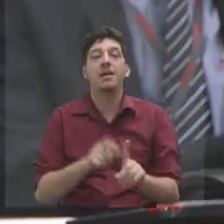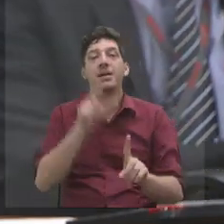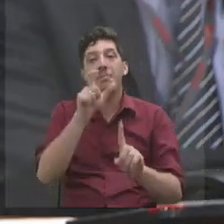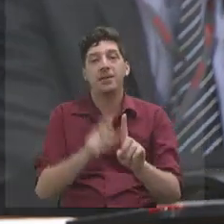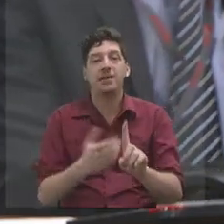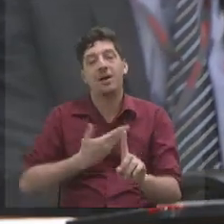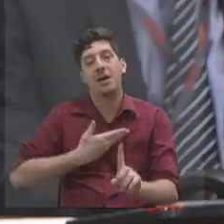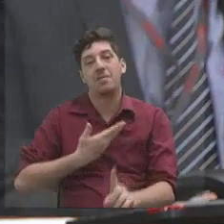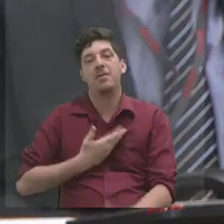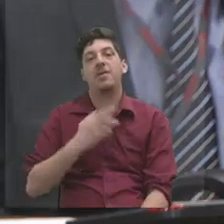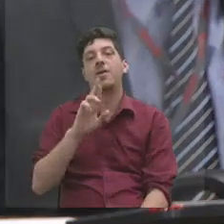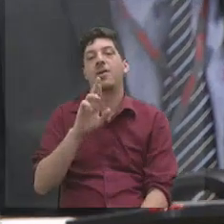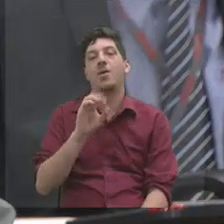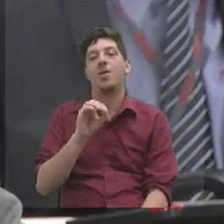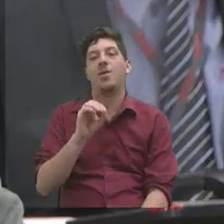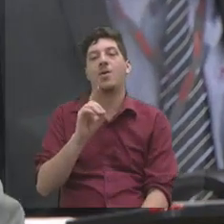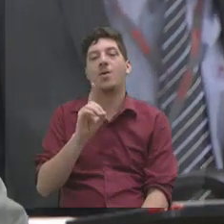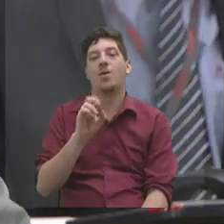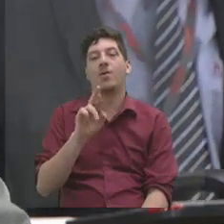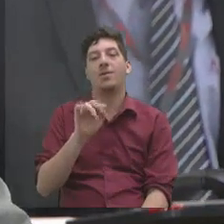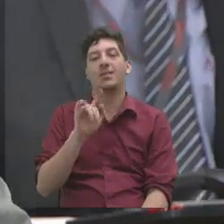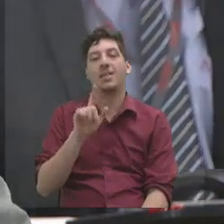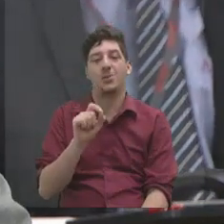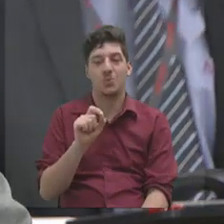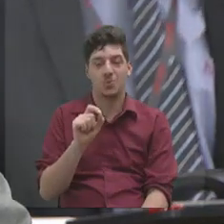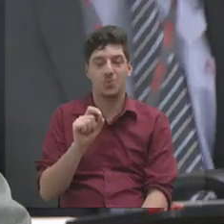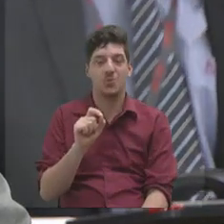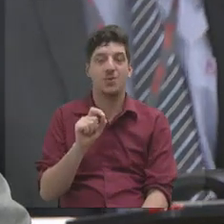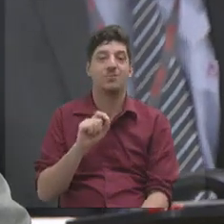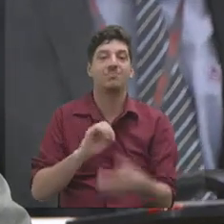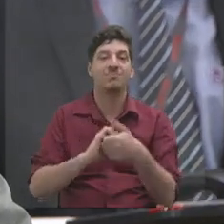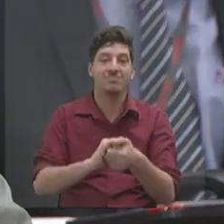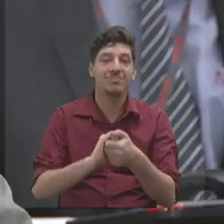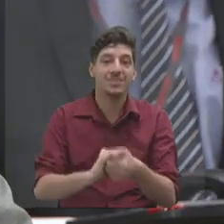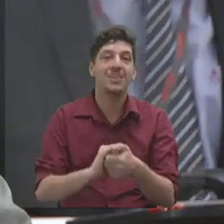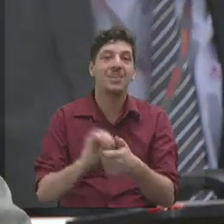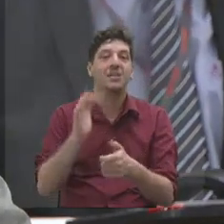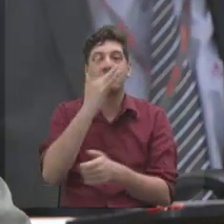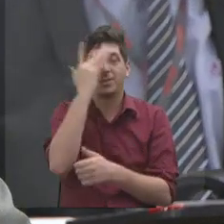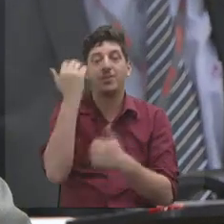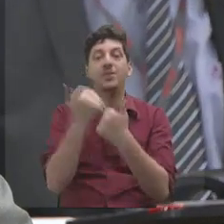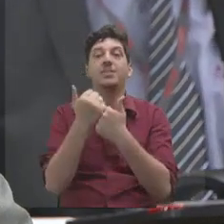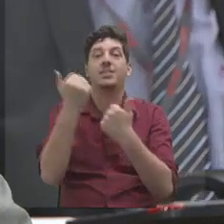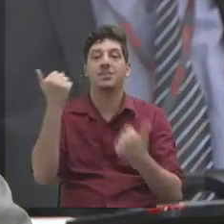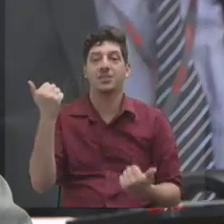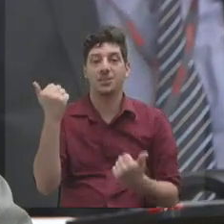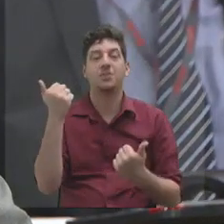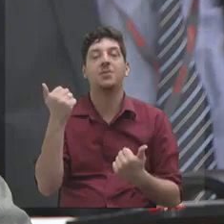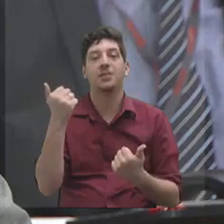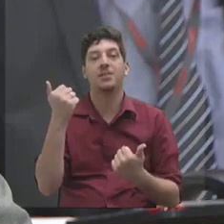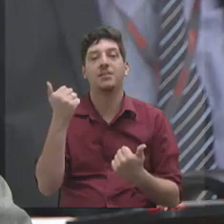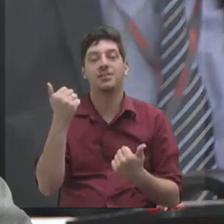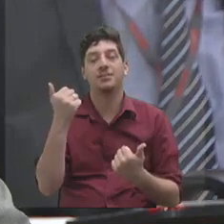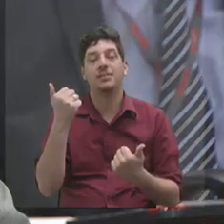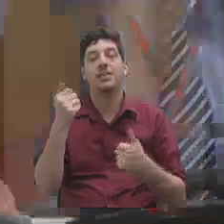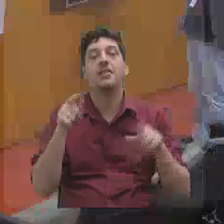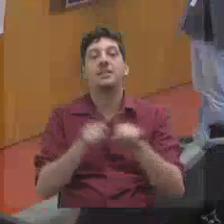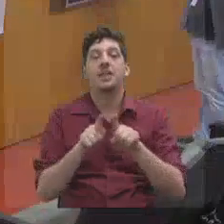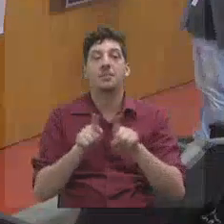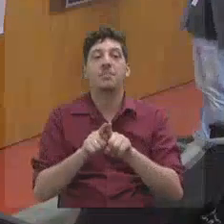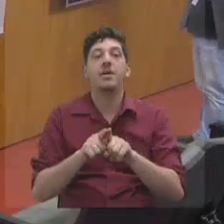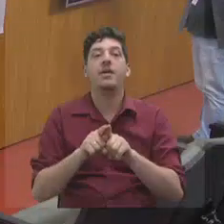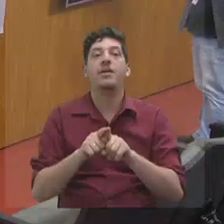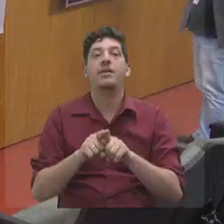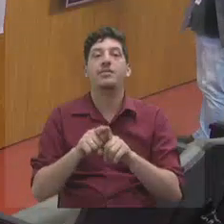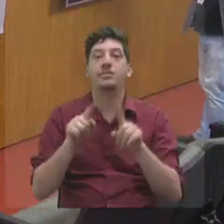Tavares era saudar também a todos os componentes da diretoria e os colaboradores do